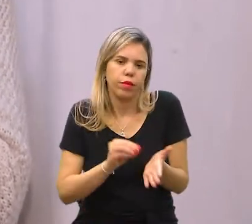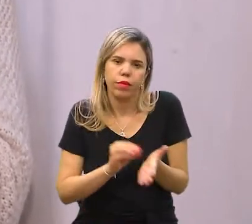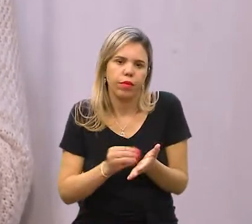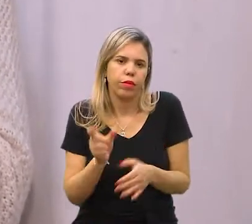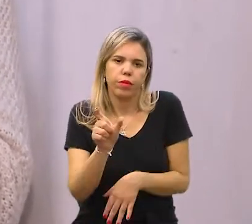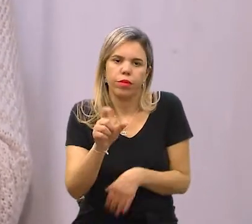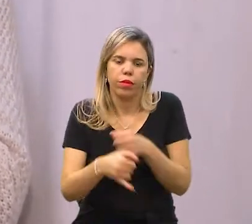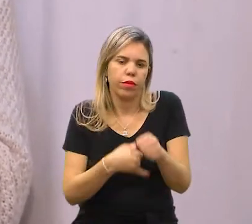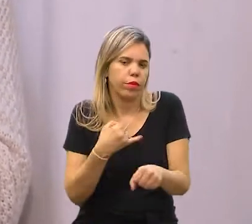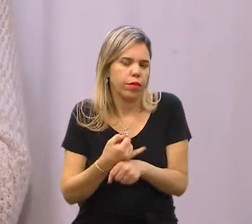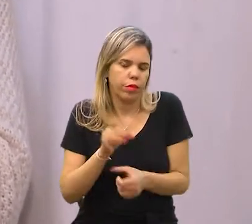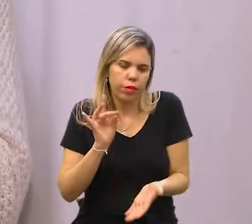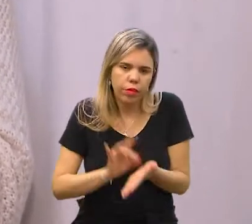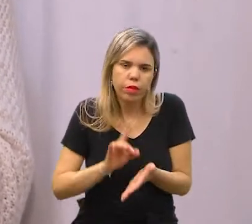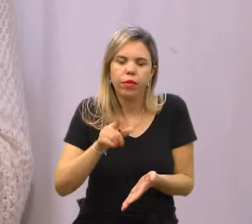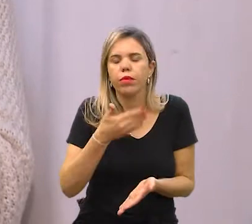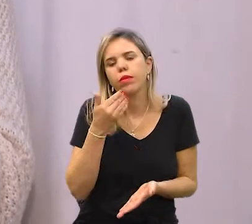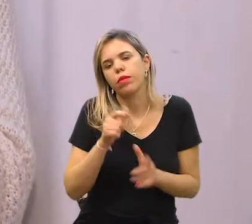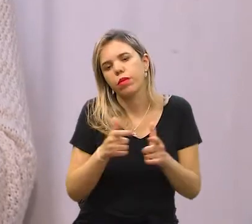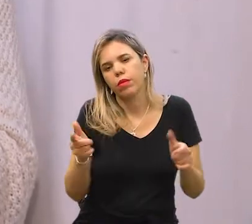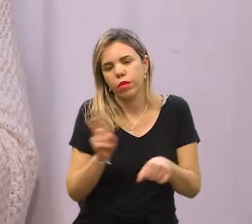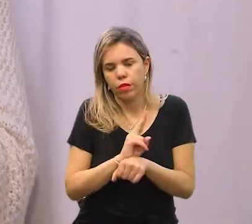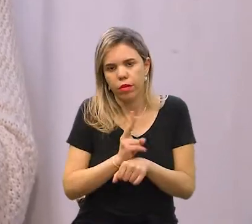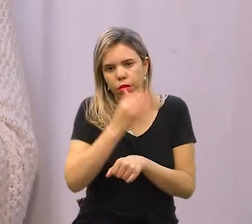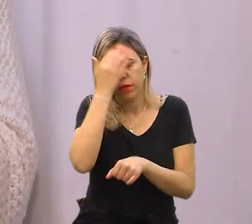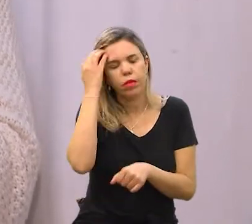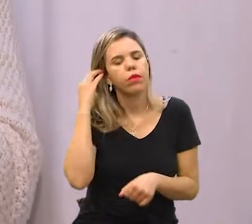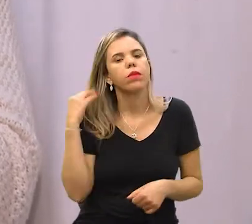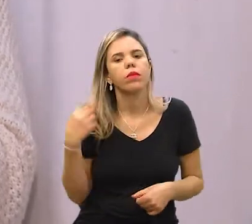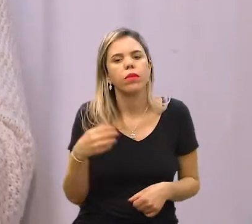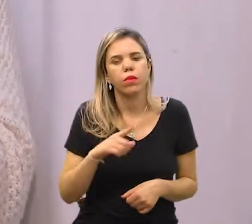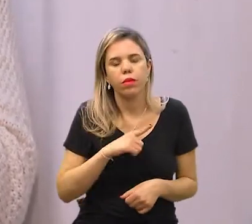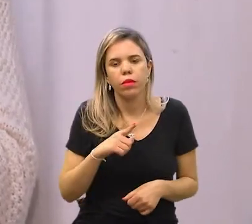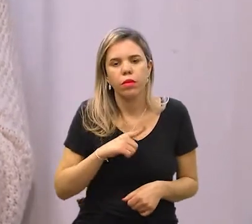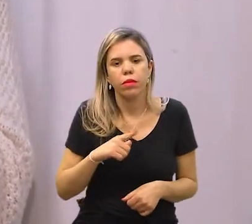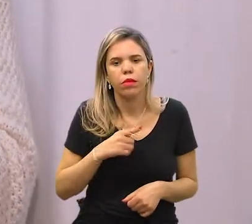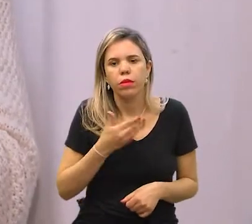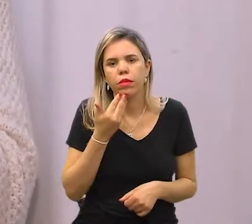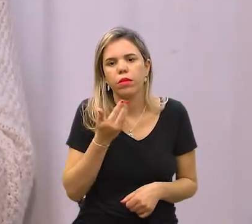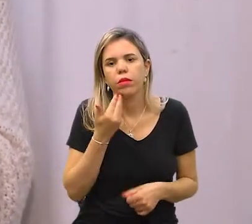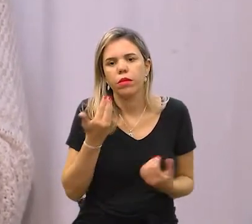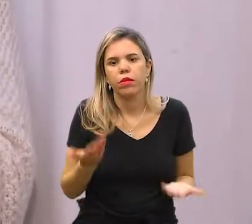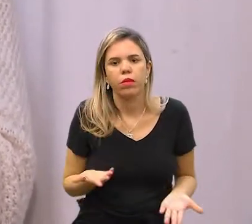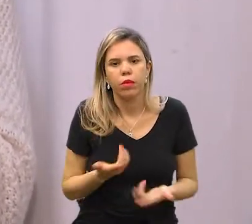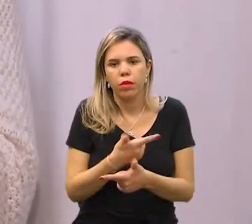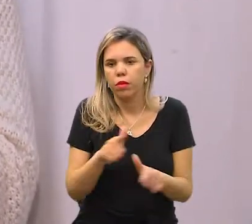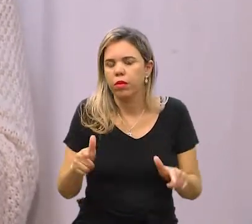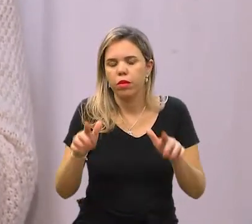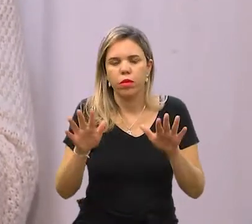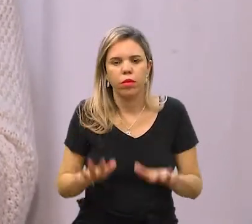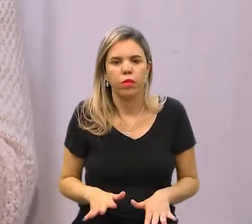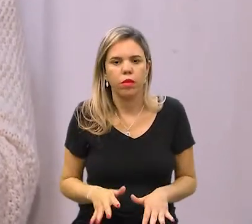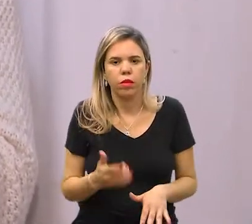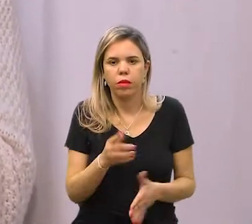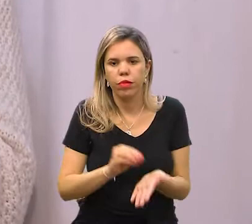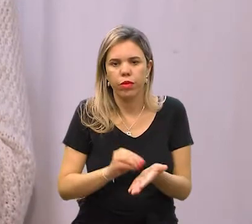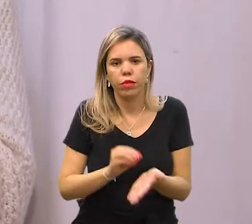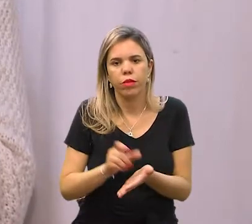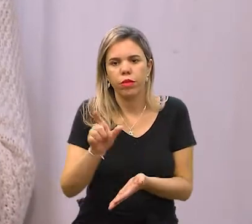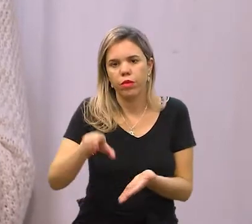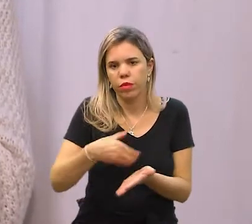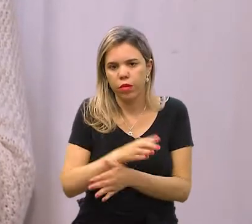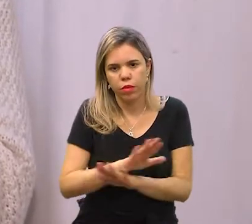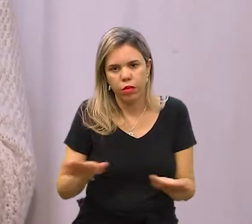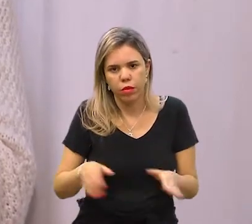cartão. Então isso realmente aumenta a segurança e você tem essa facilidade de não ficar sem o seu cartão de